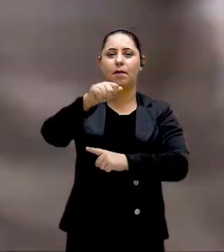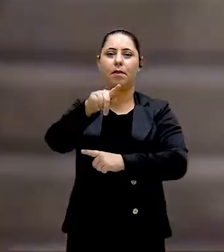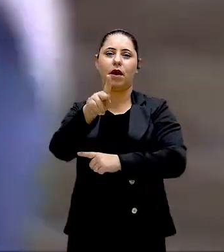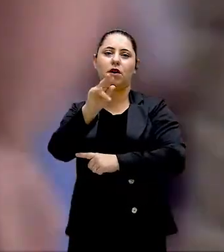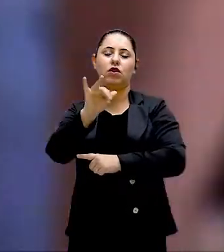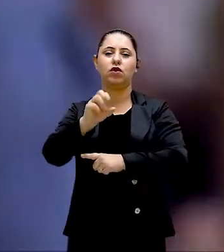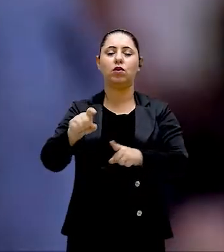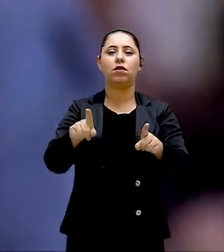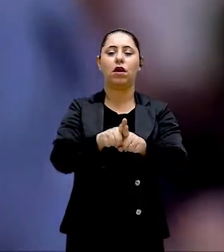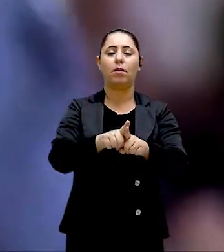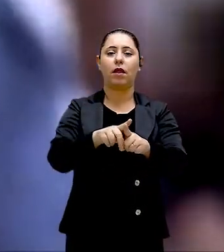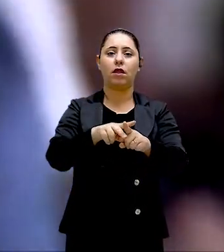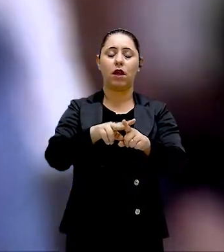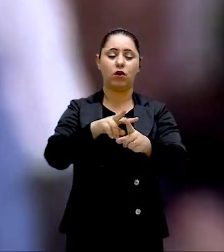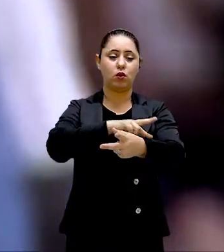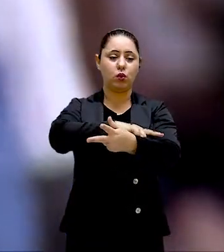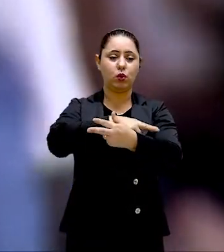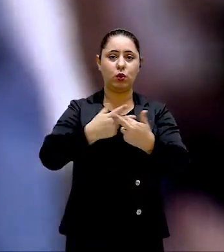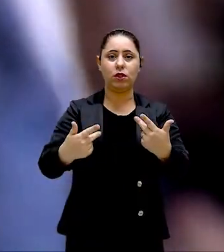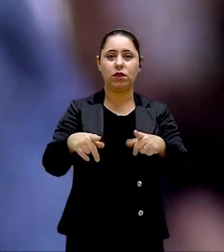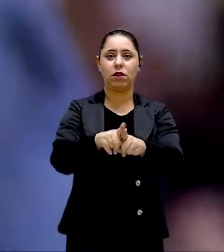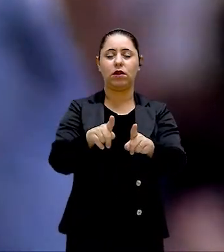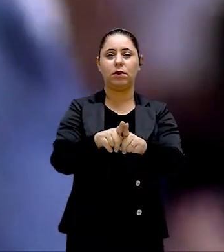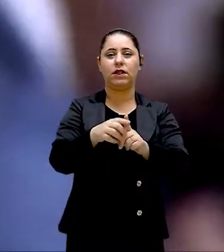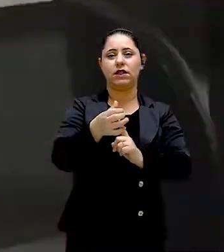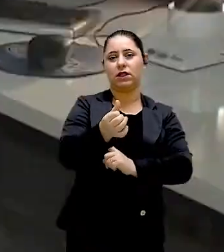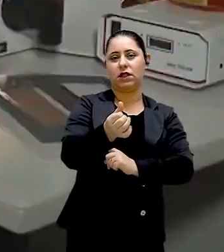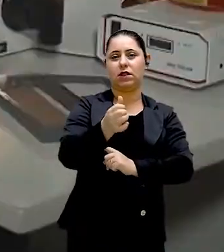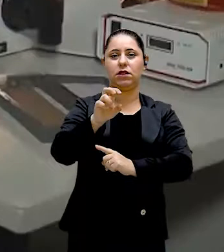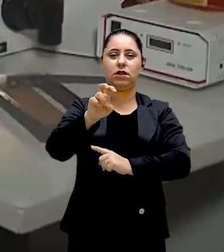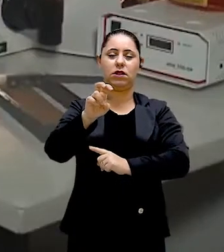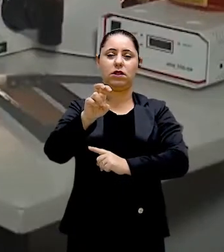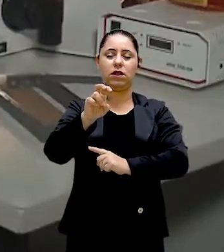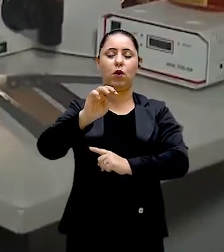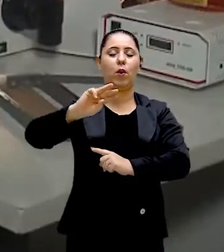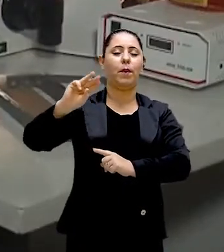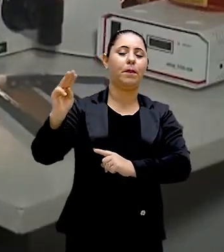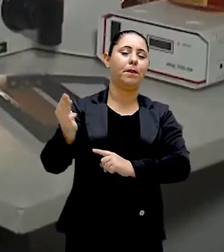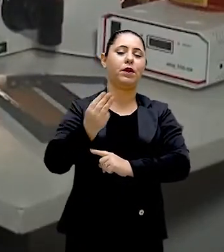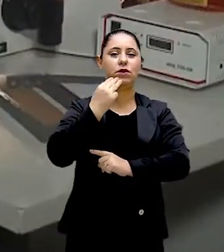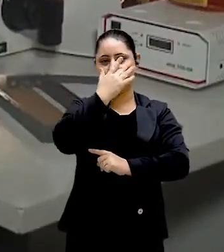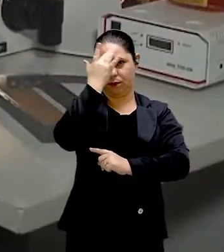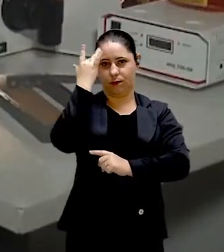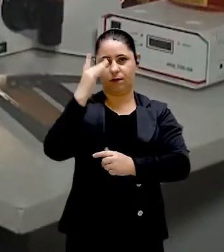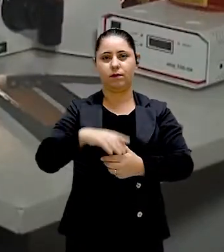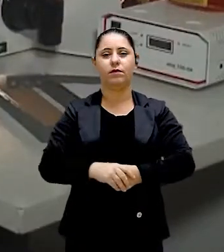central, aproximadamente de 6 a 5 milhões.